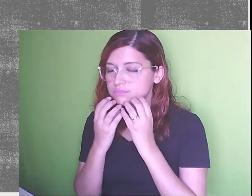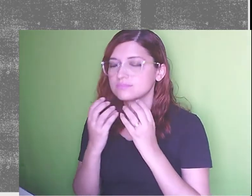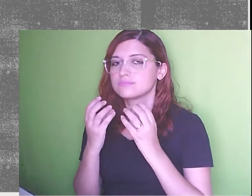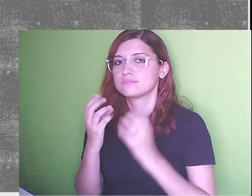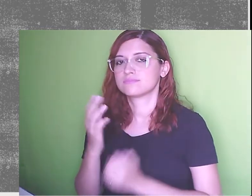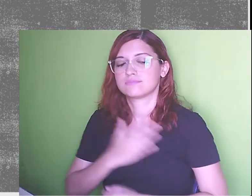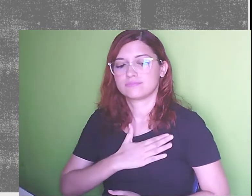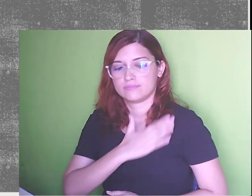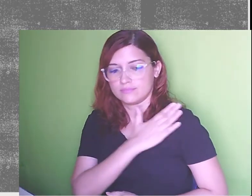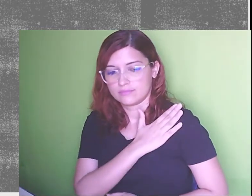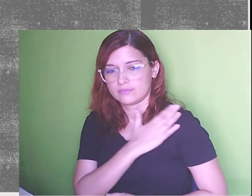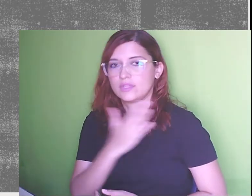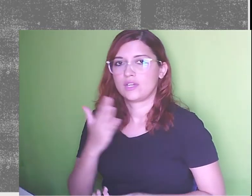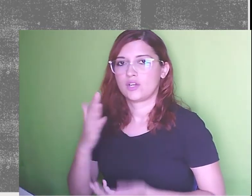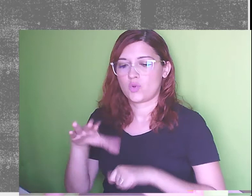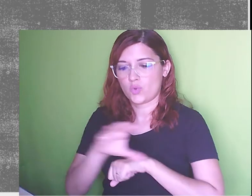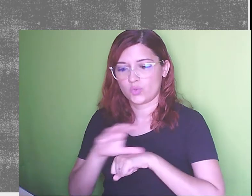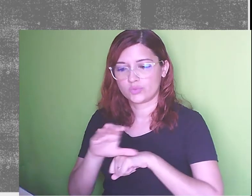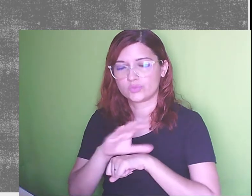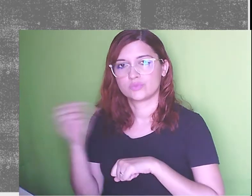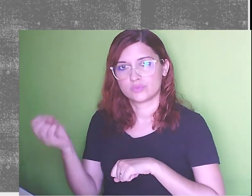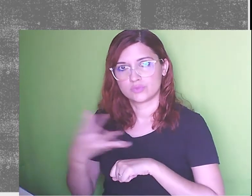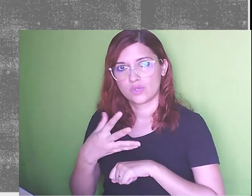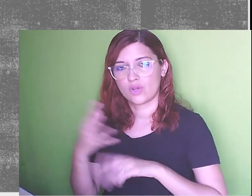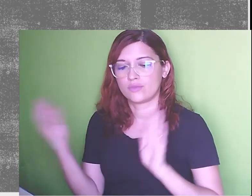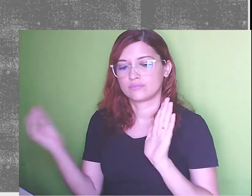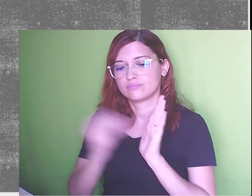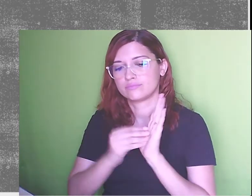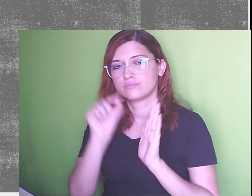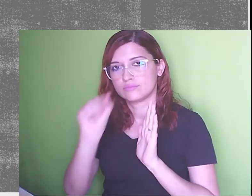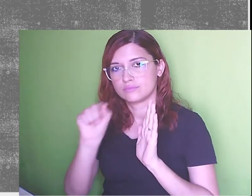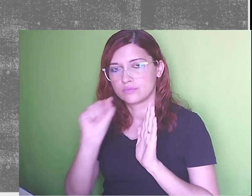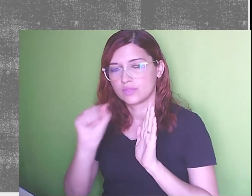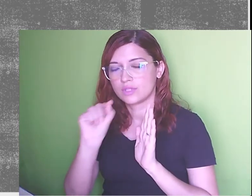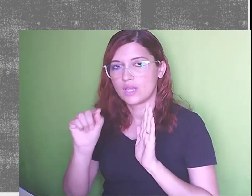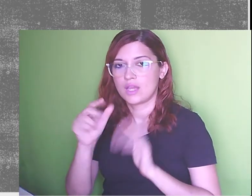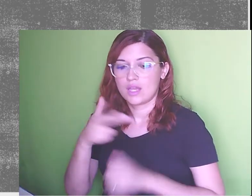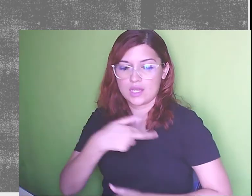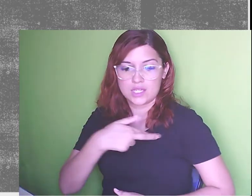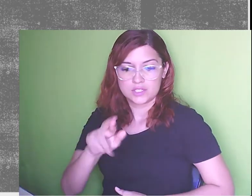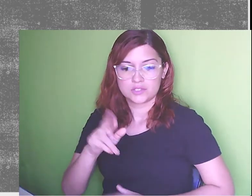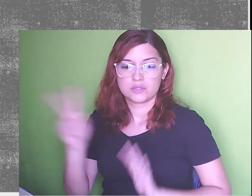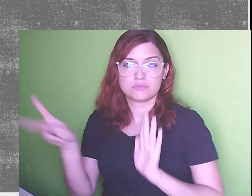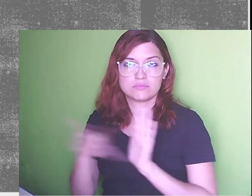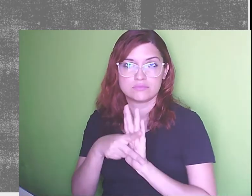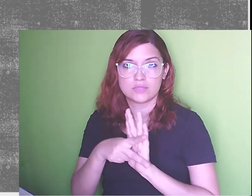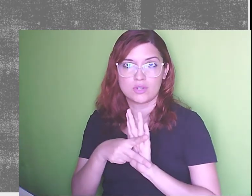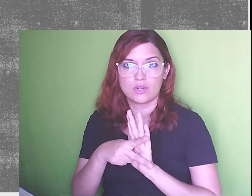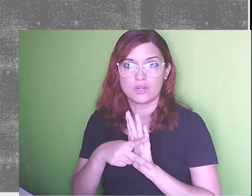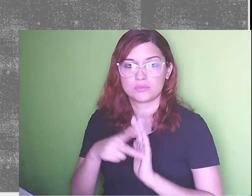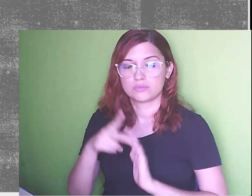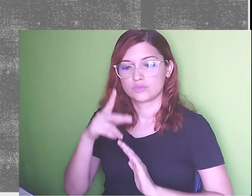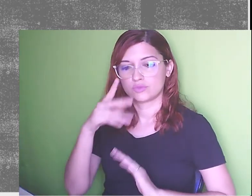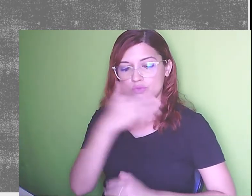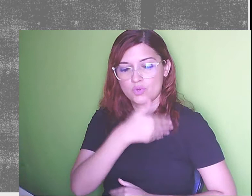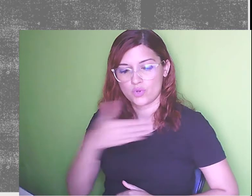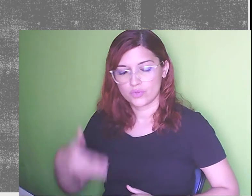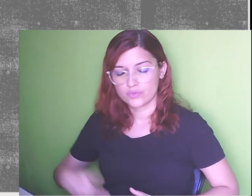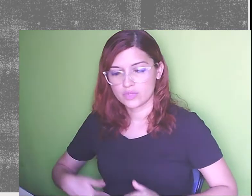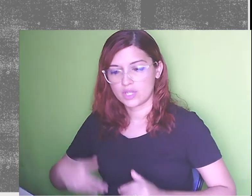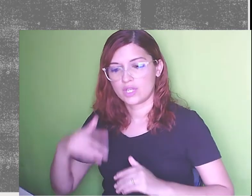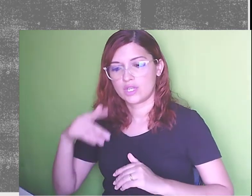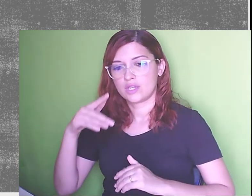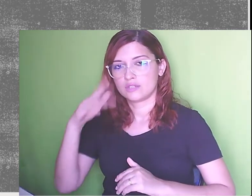Marechal Deodoro, na Constituição, afirmou que o Estado era laico.